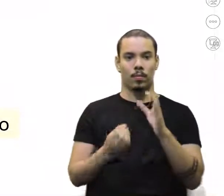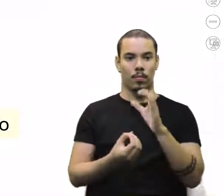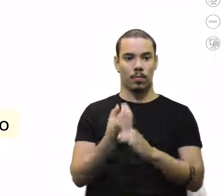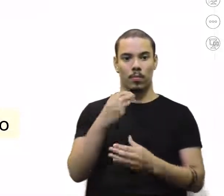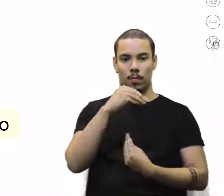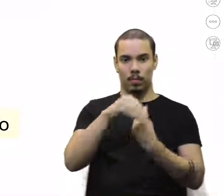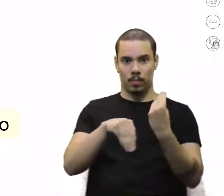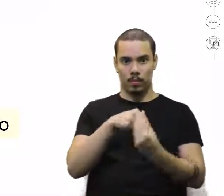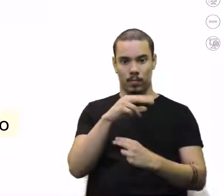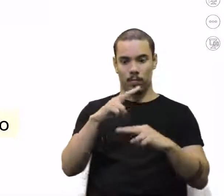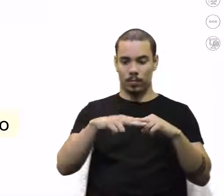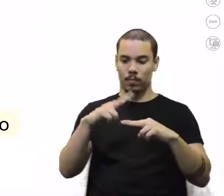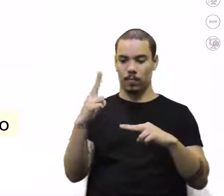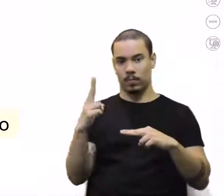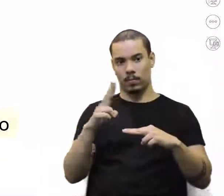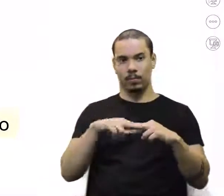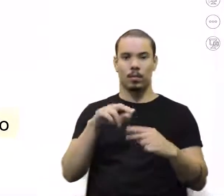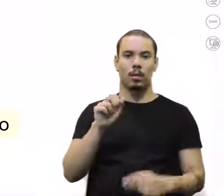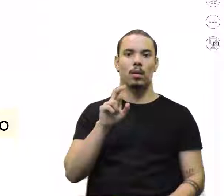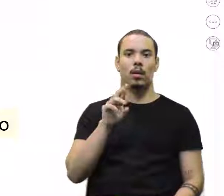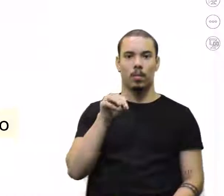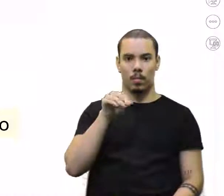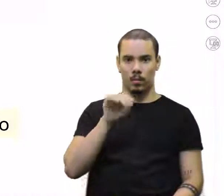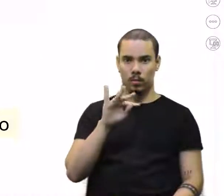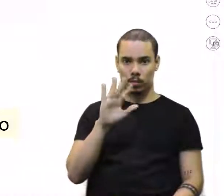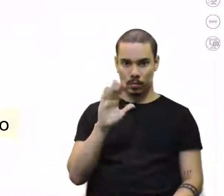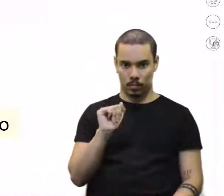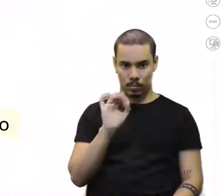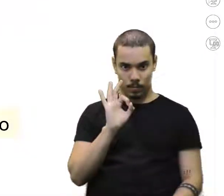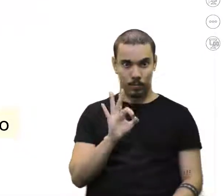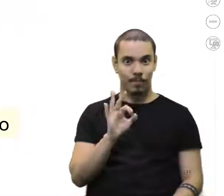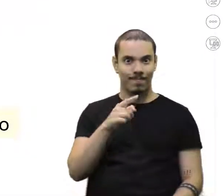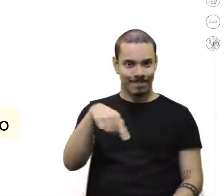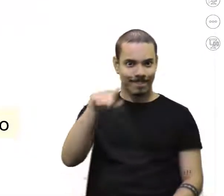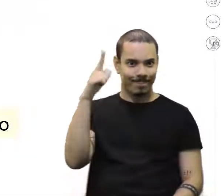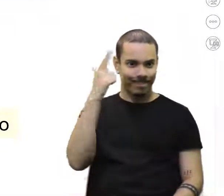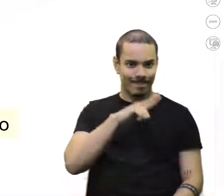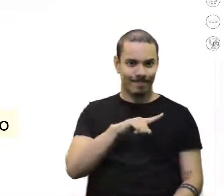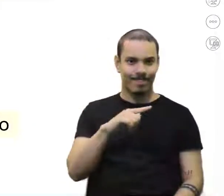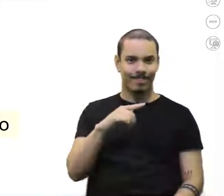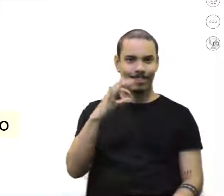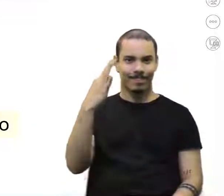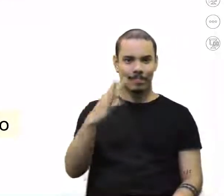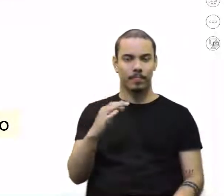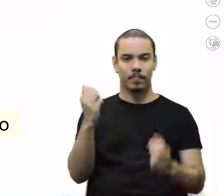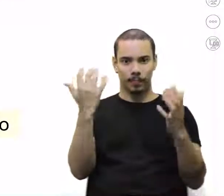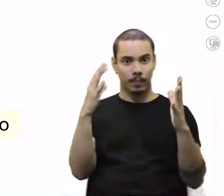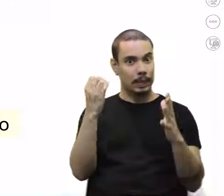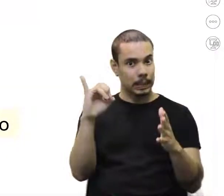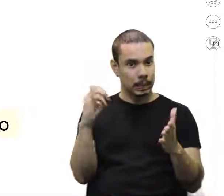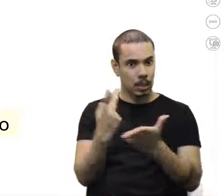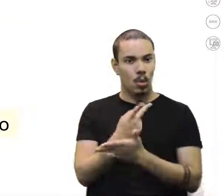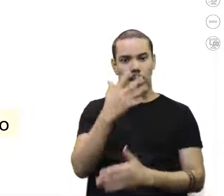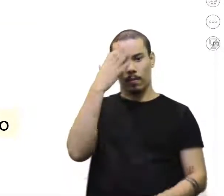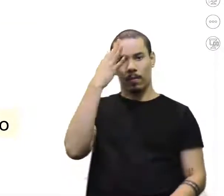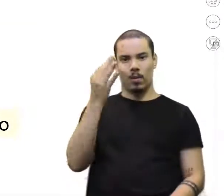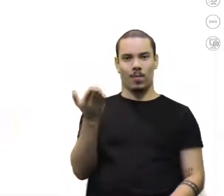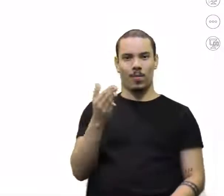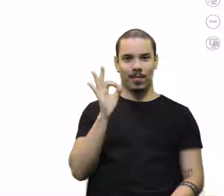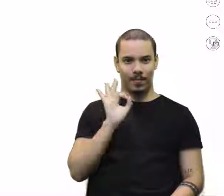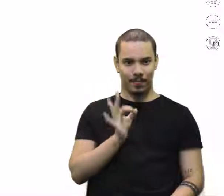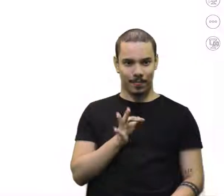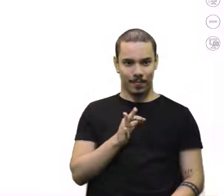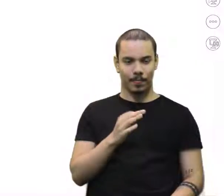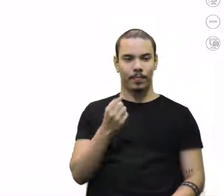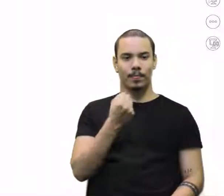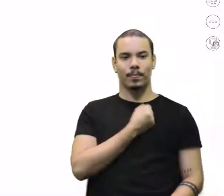né, aberta e aromática. Quem acertou, parabéns. Quem não acertou, tenho certeza que entendeu agora.